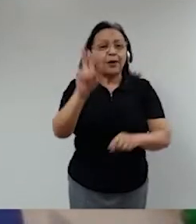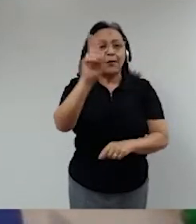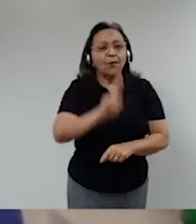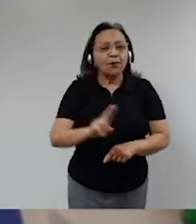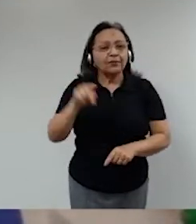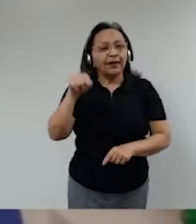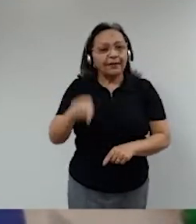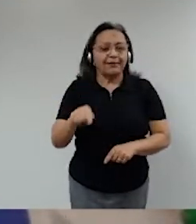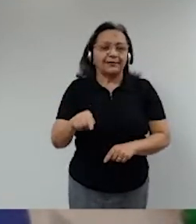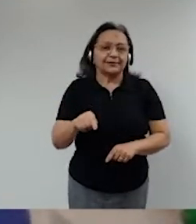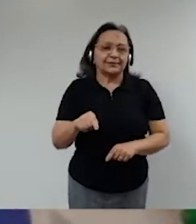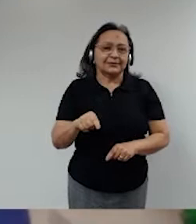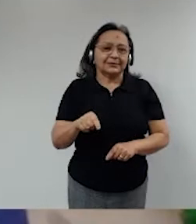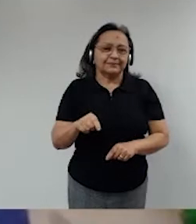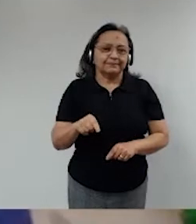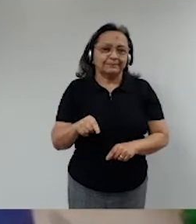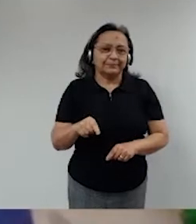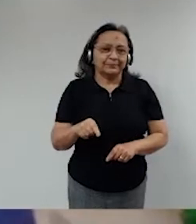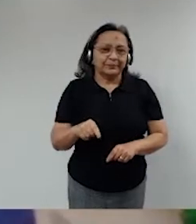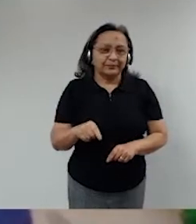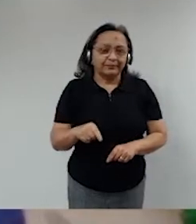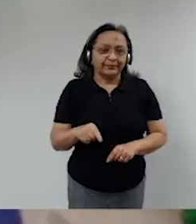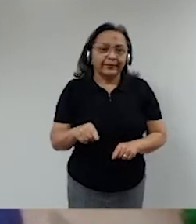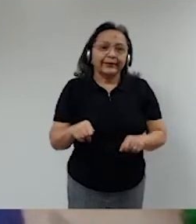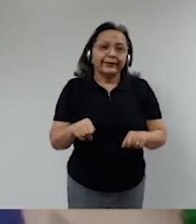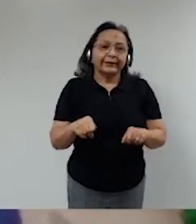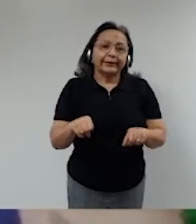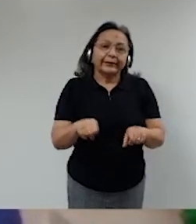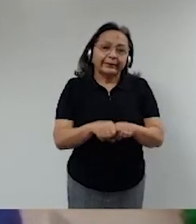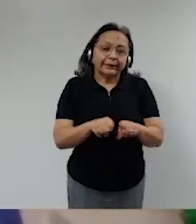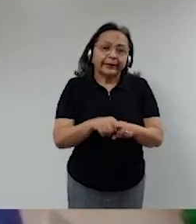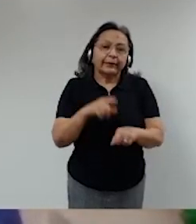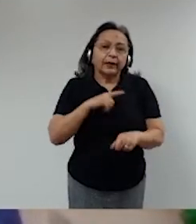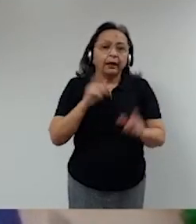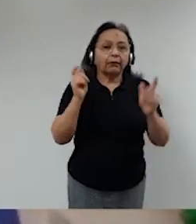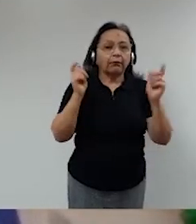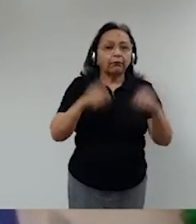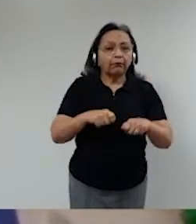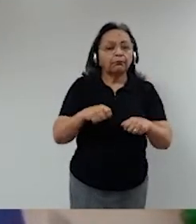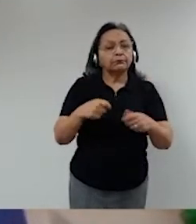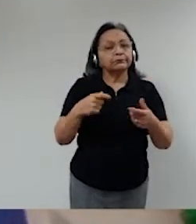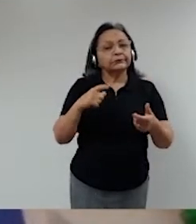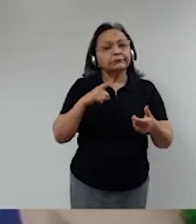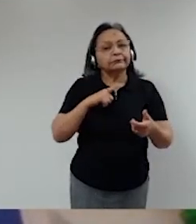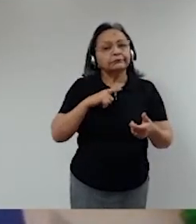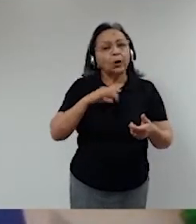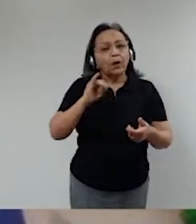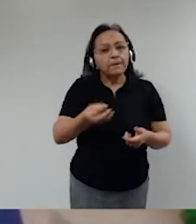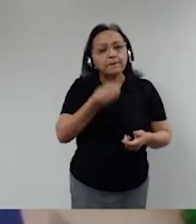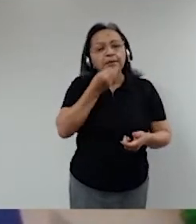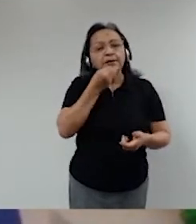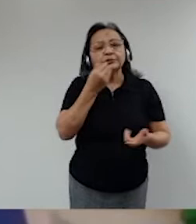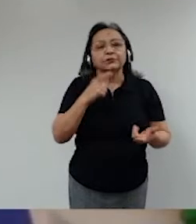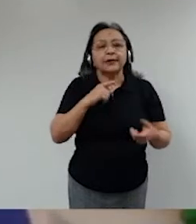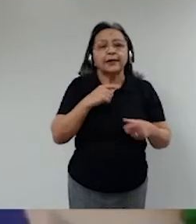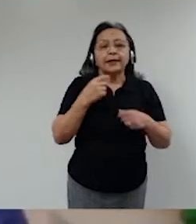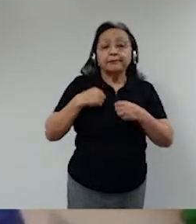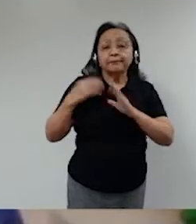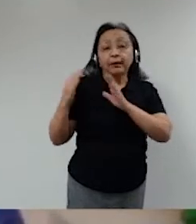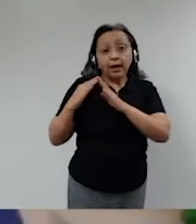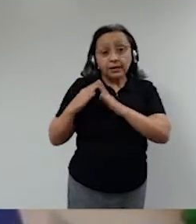essa tecnologia e ter a possibilidade de ser atendido por um médico num local distante.